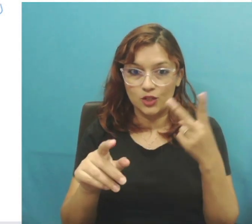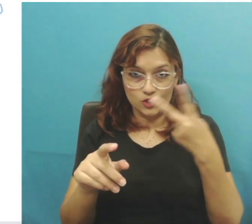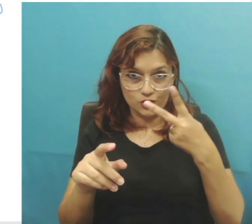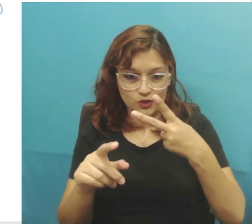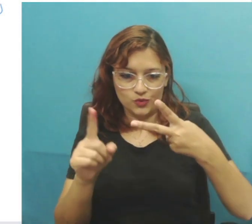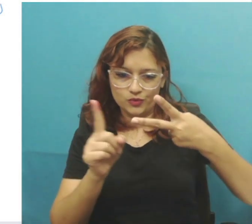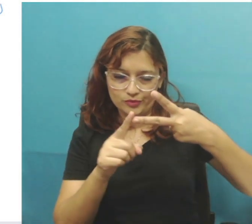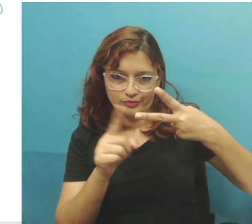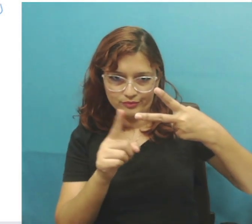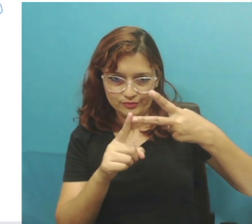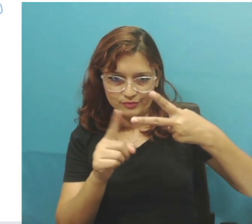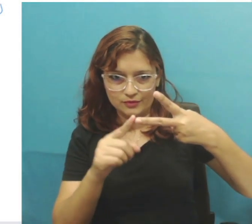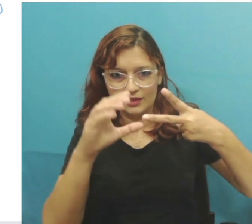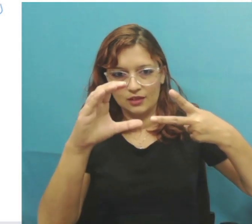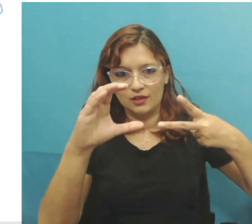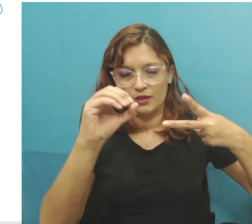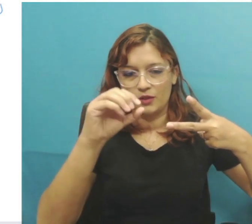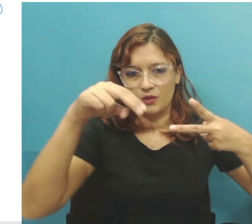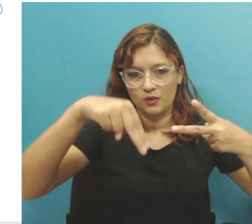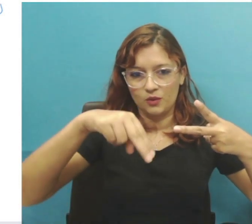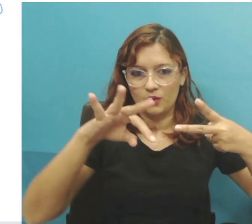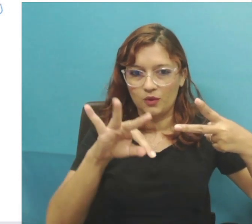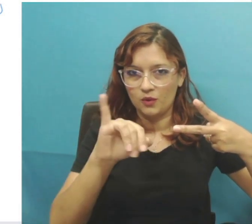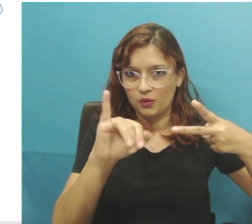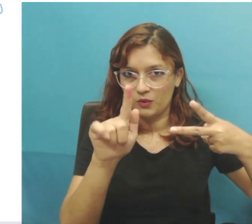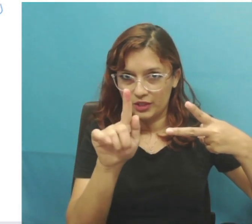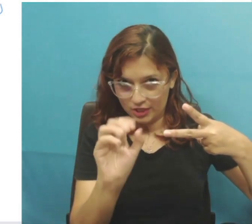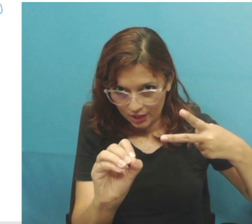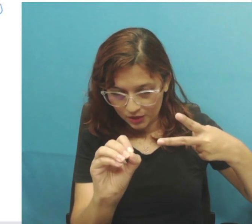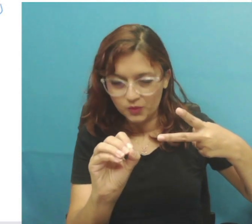ele vai ter o significado de com você.